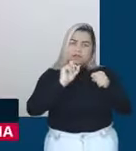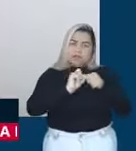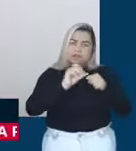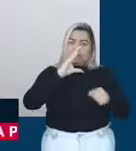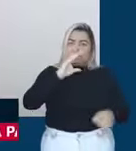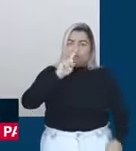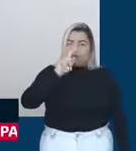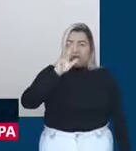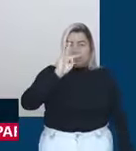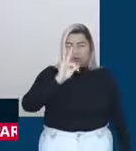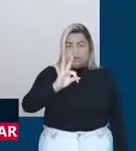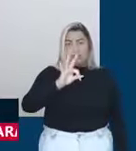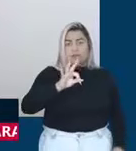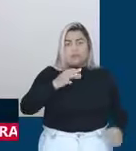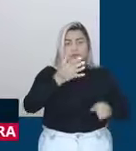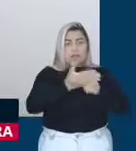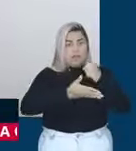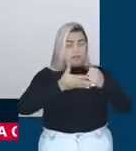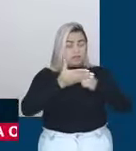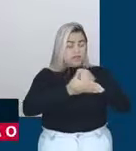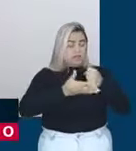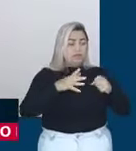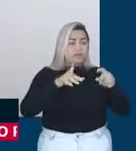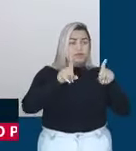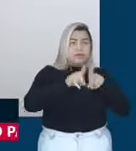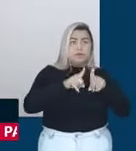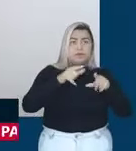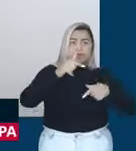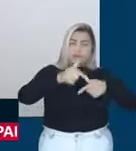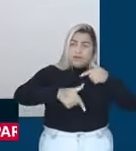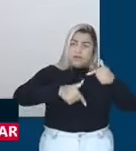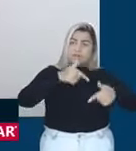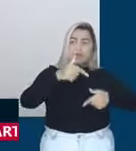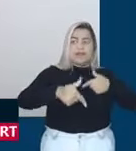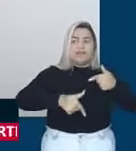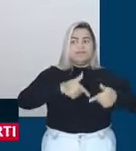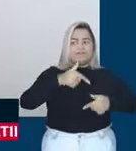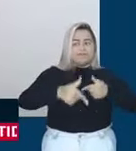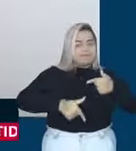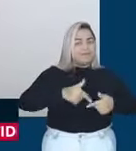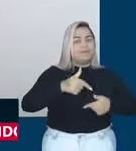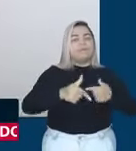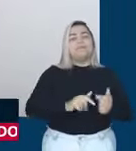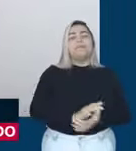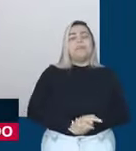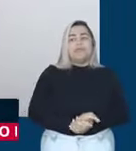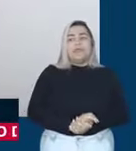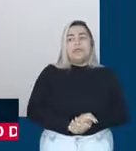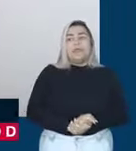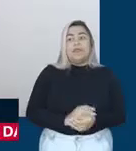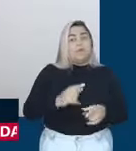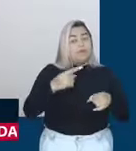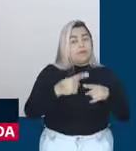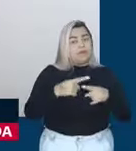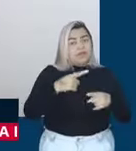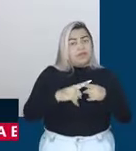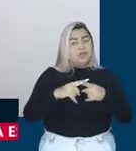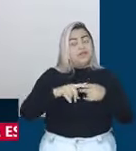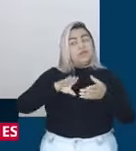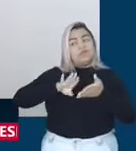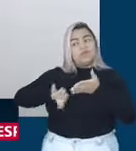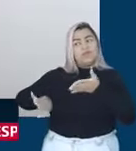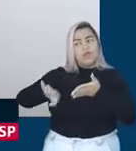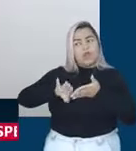CLT, baseado na deforma trabalhista, porque eles só tiraram direito